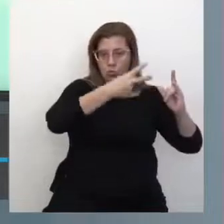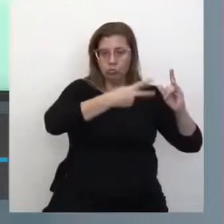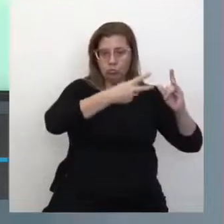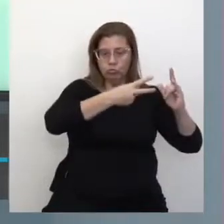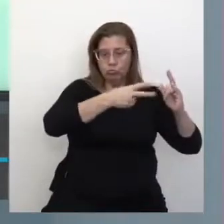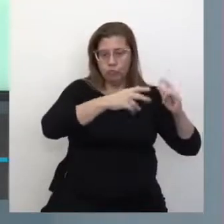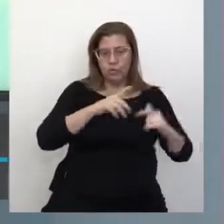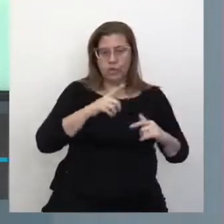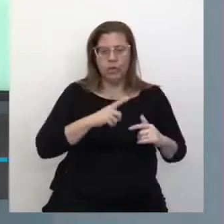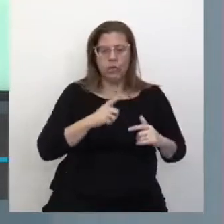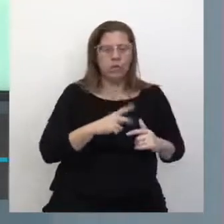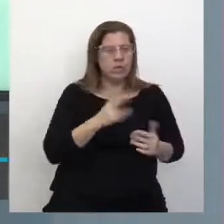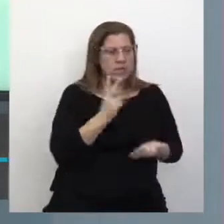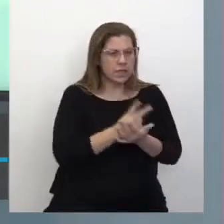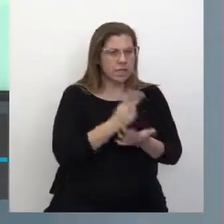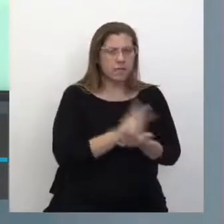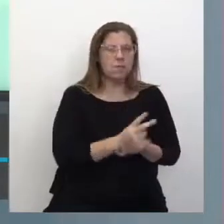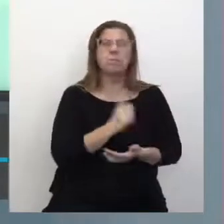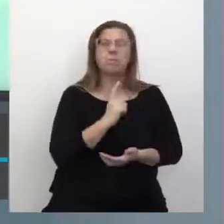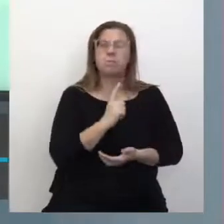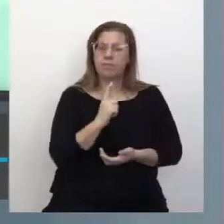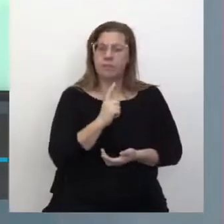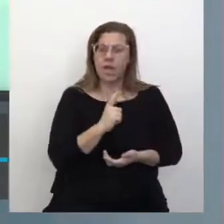né, periodicamente você tem